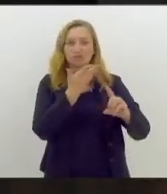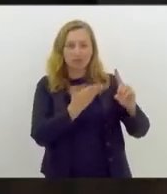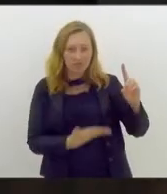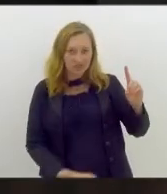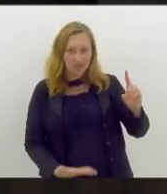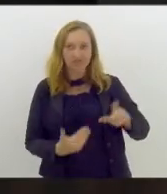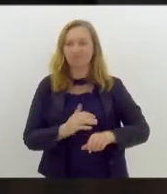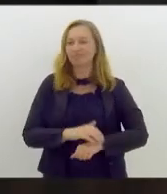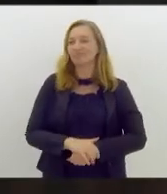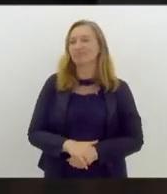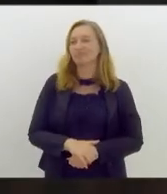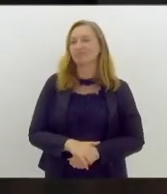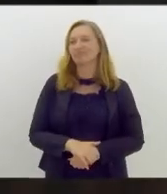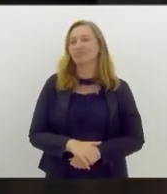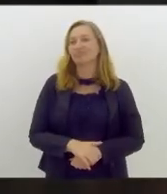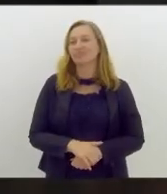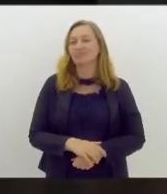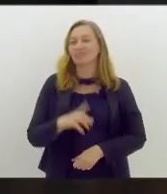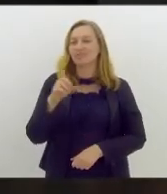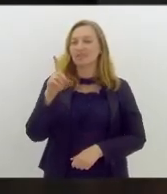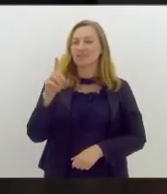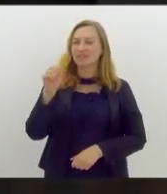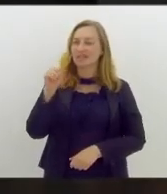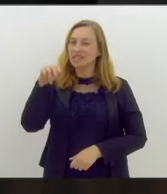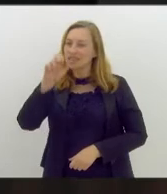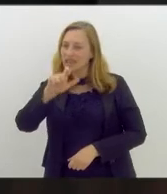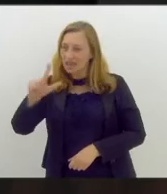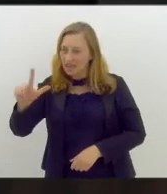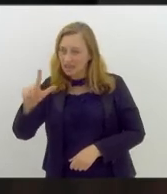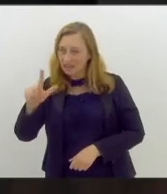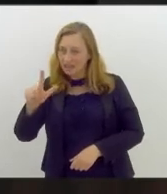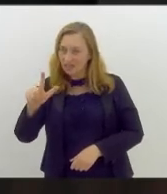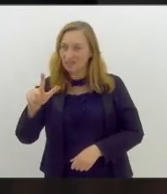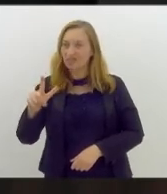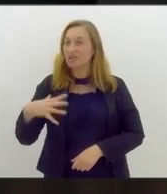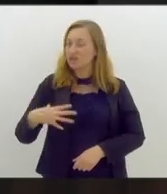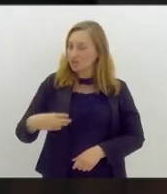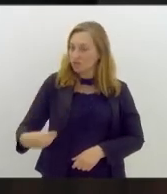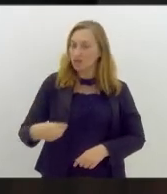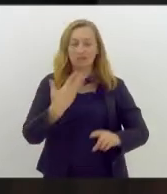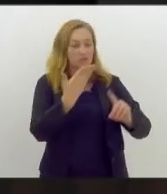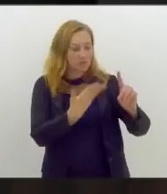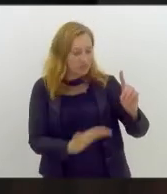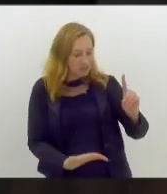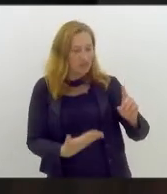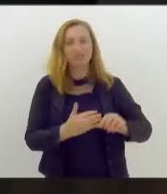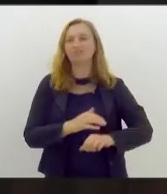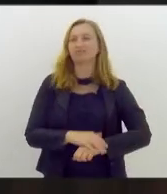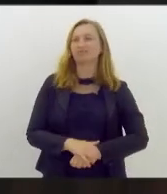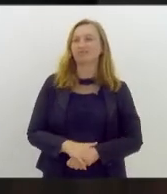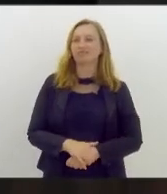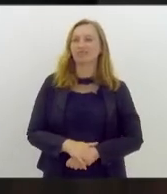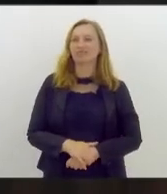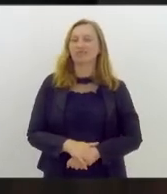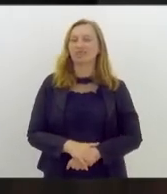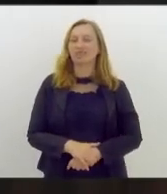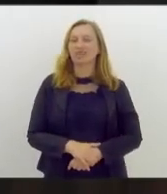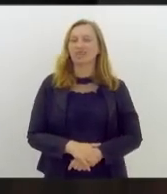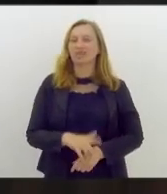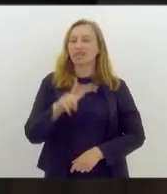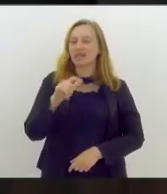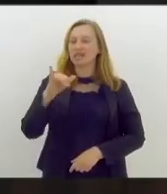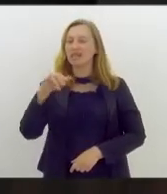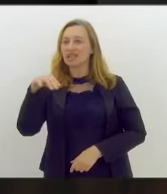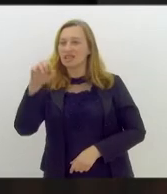homenageado, de Daniel Zimmer de Paula Freitas, filho do homenageado, de